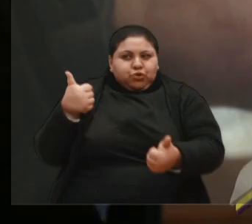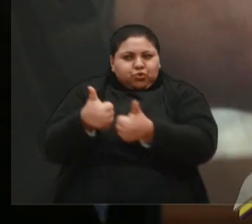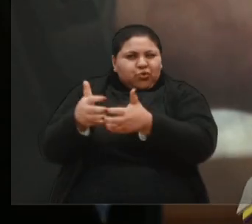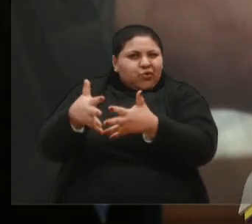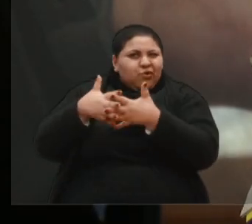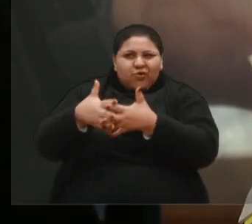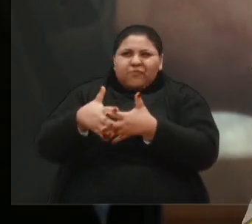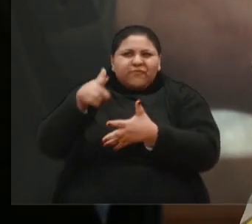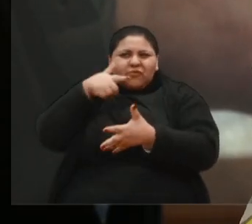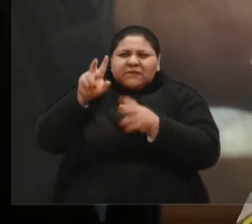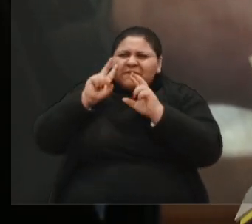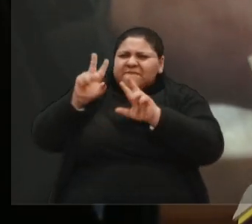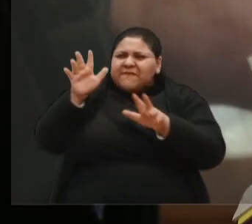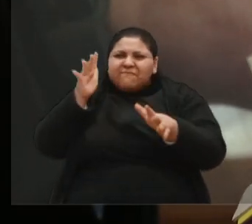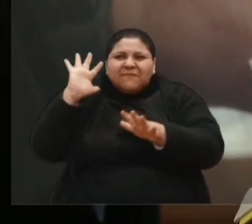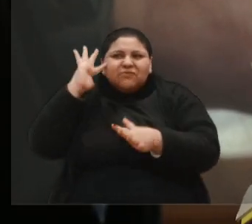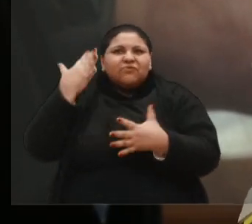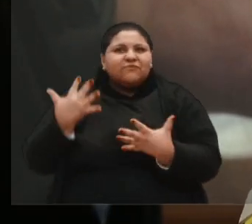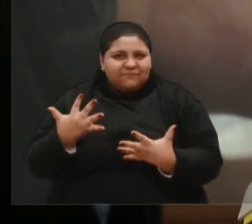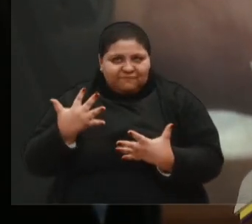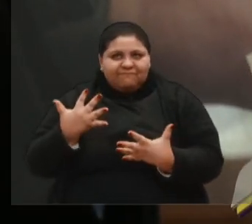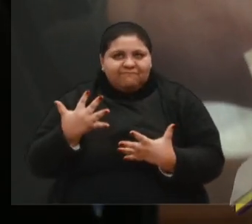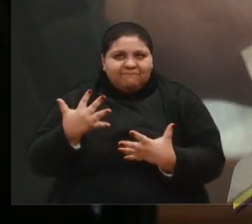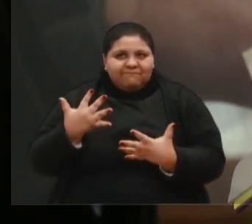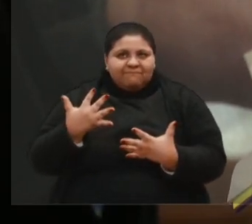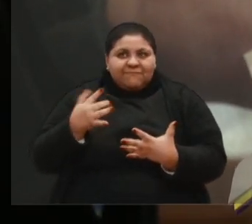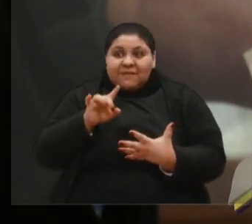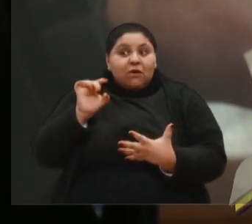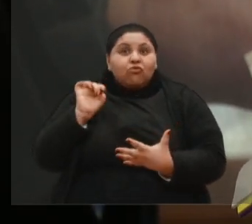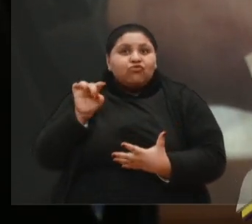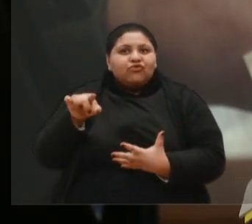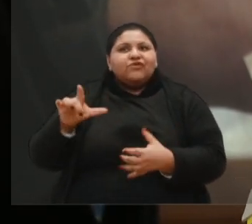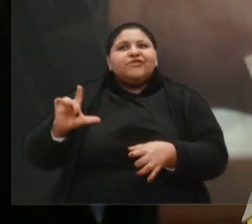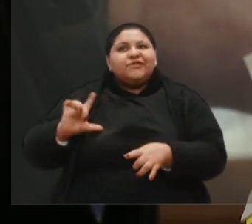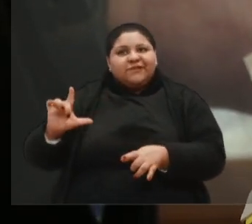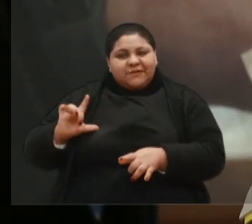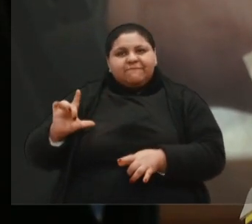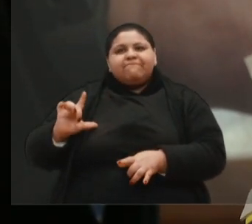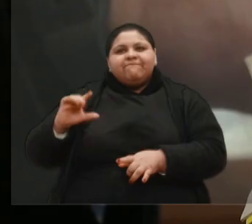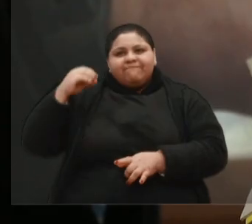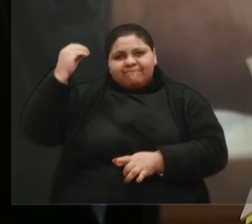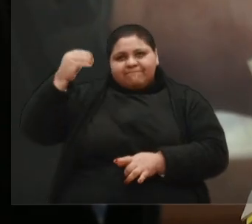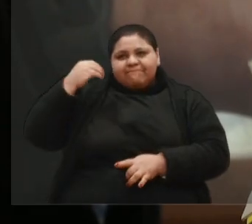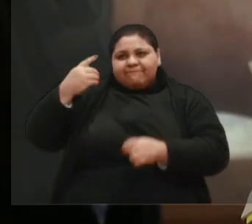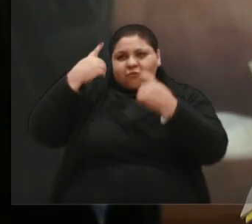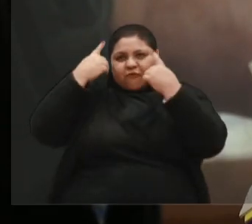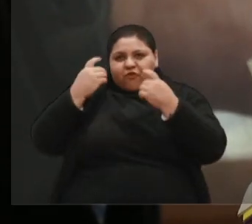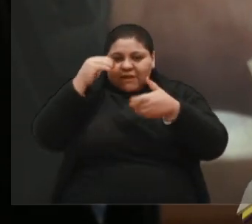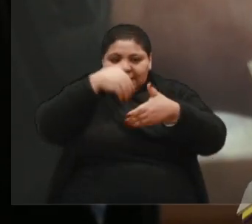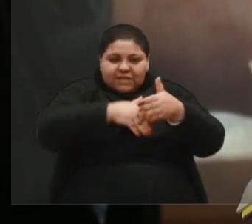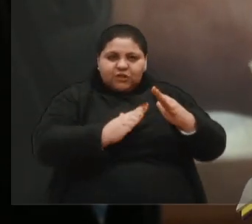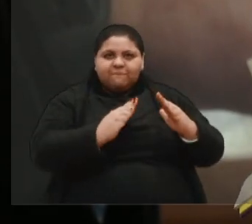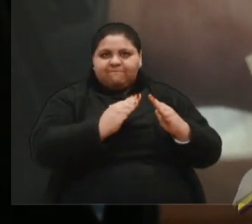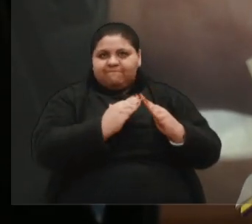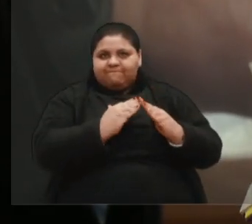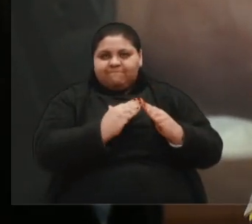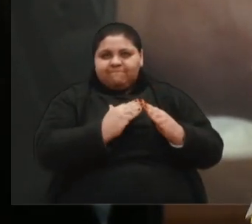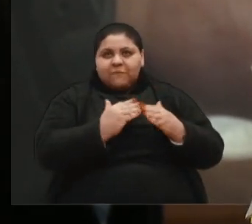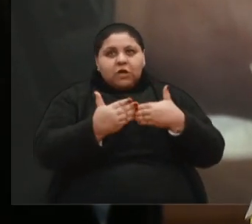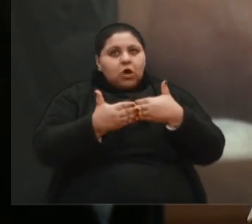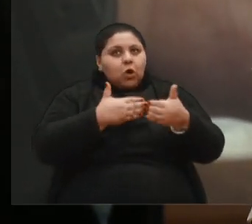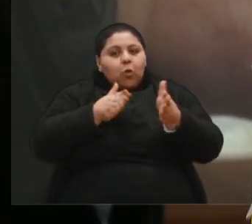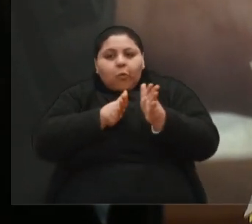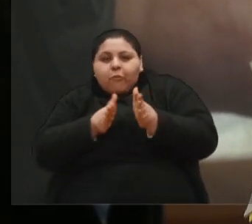meio do furacão, não consegue visualizar uma saída. E como se isso não bastasse, também houve experiência com a violência